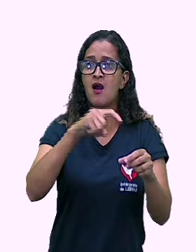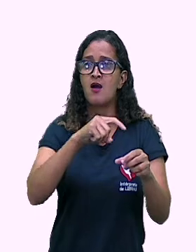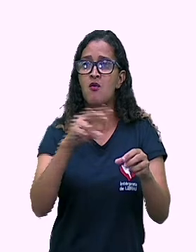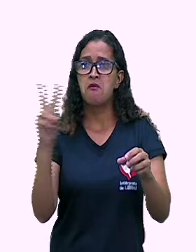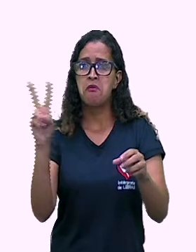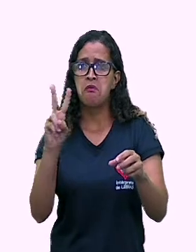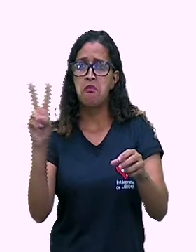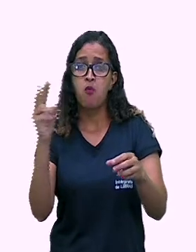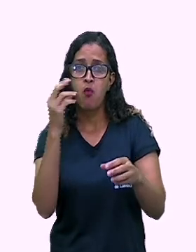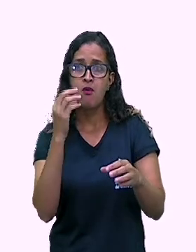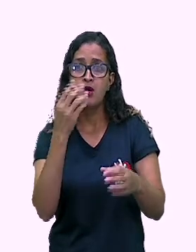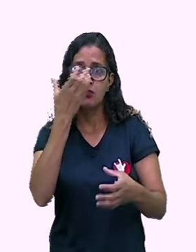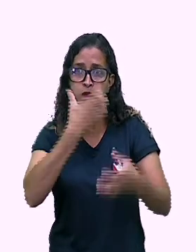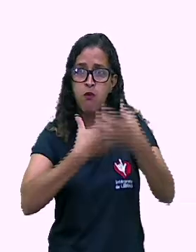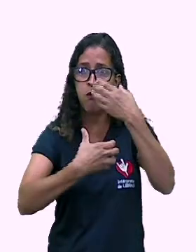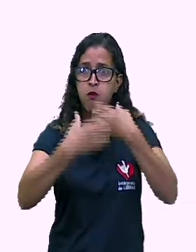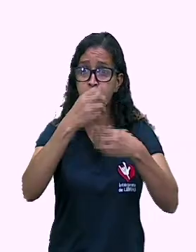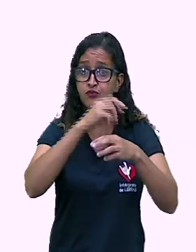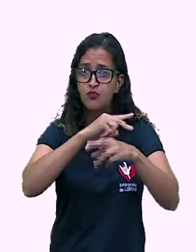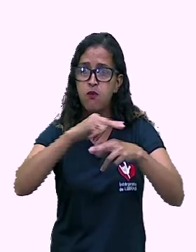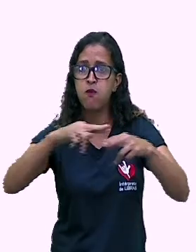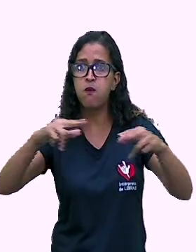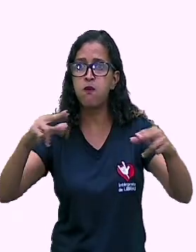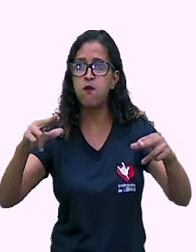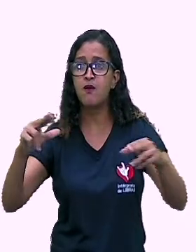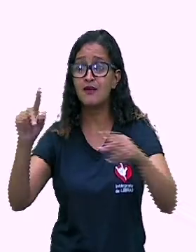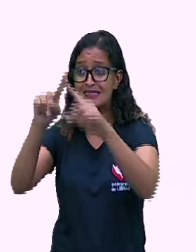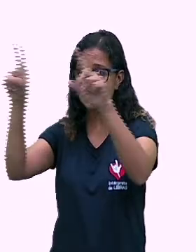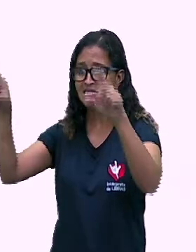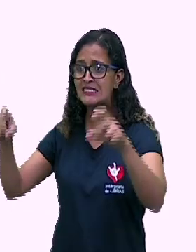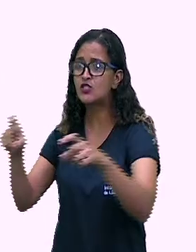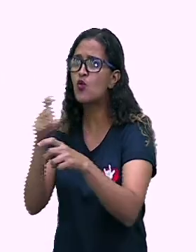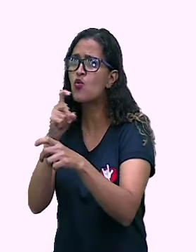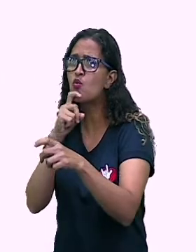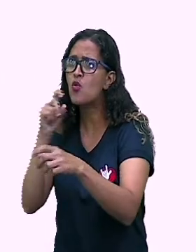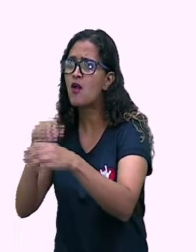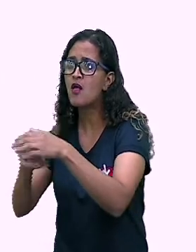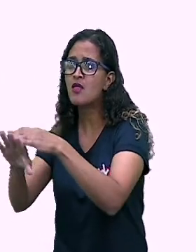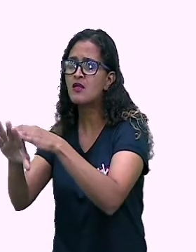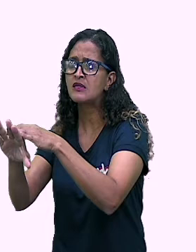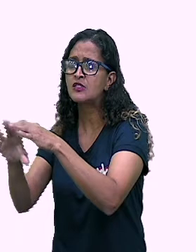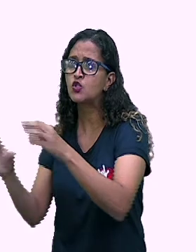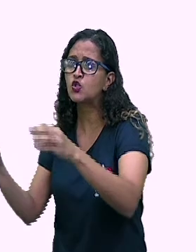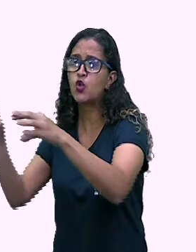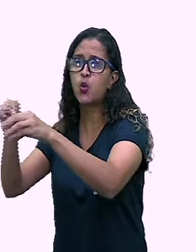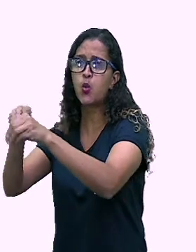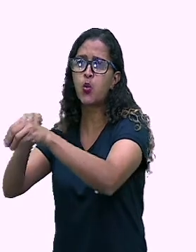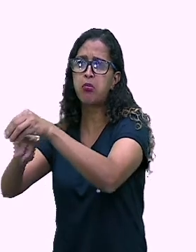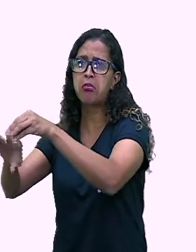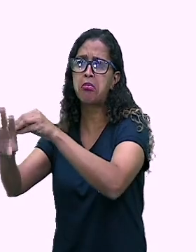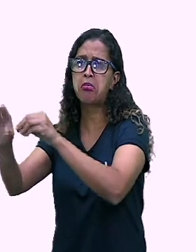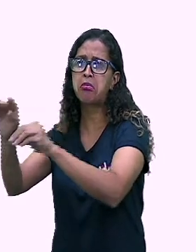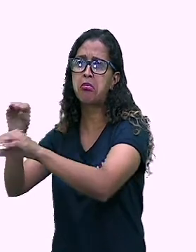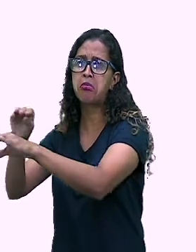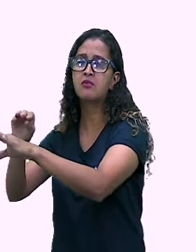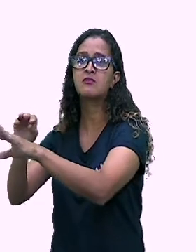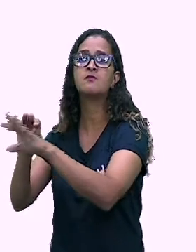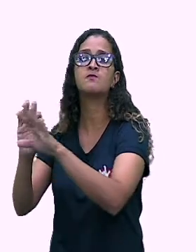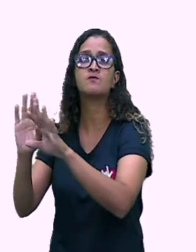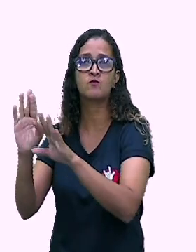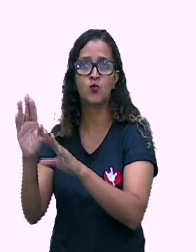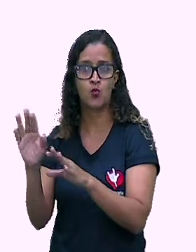legumes e verduras e frutas também na nossa geladeira. Fique atento. Ignorar